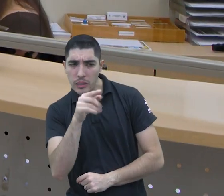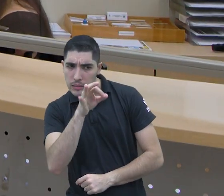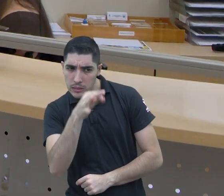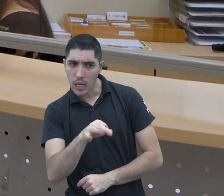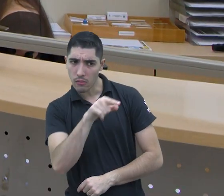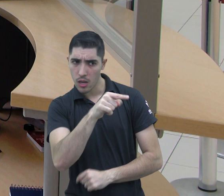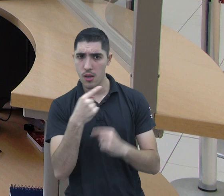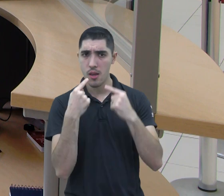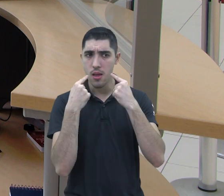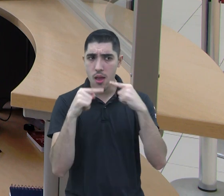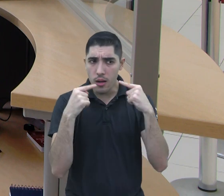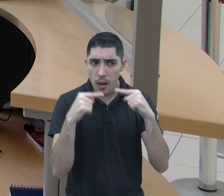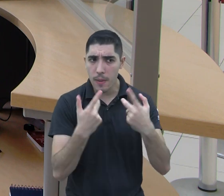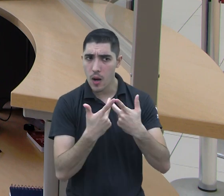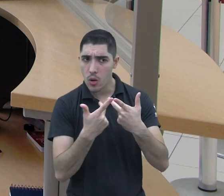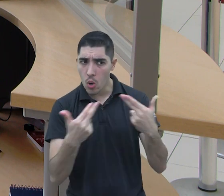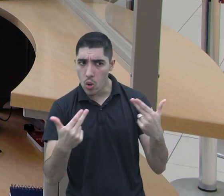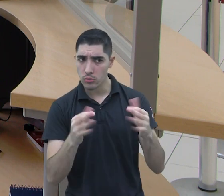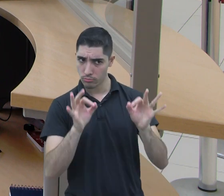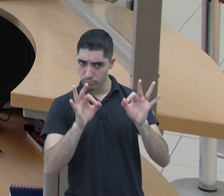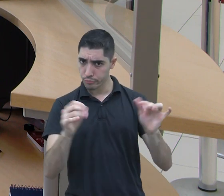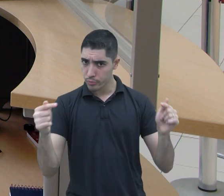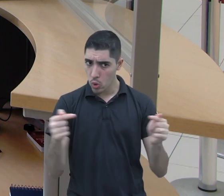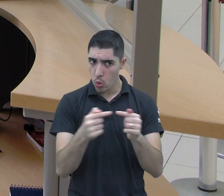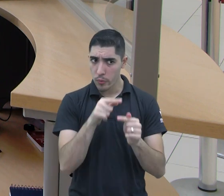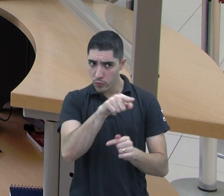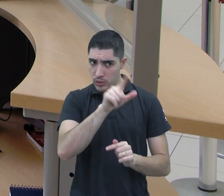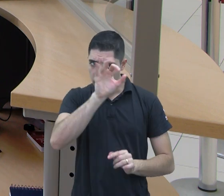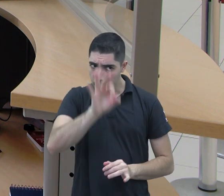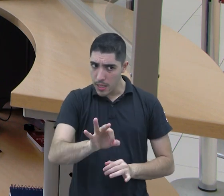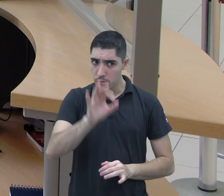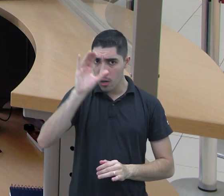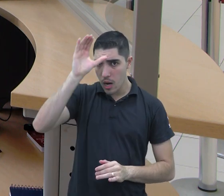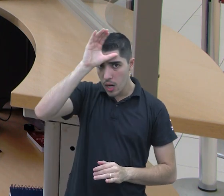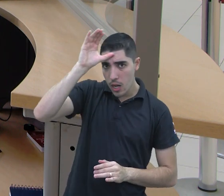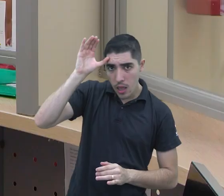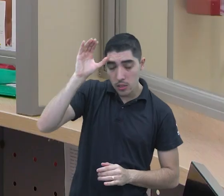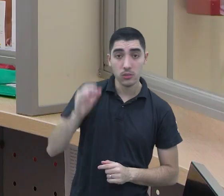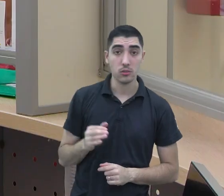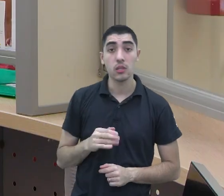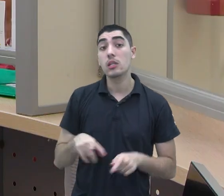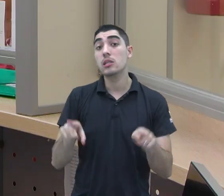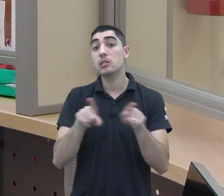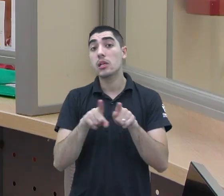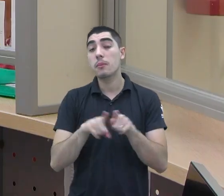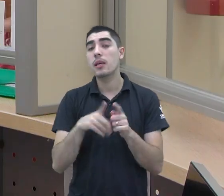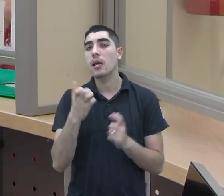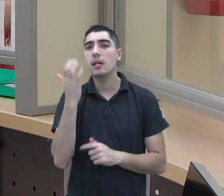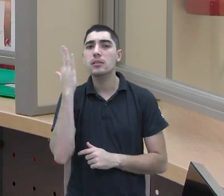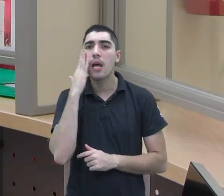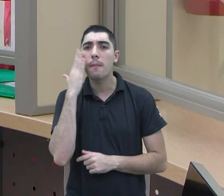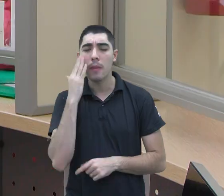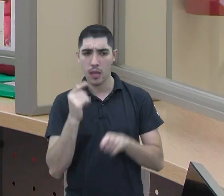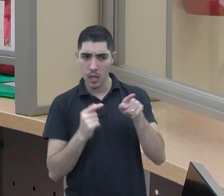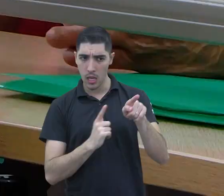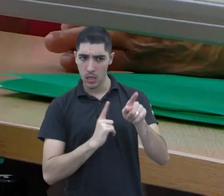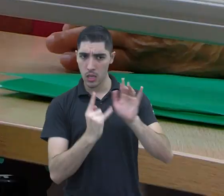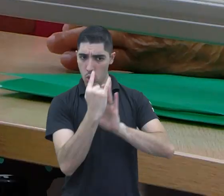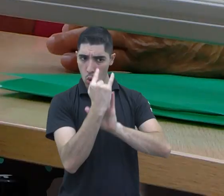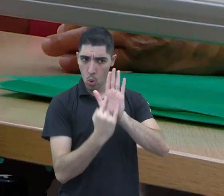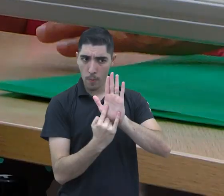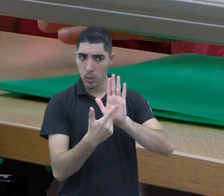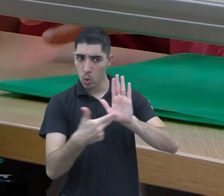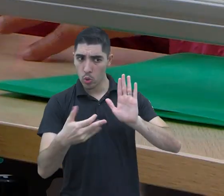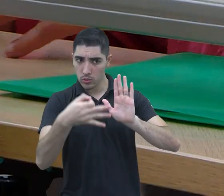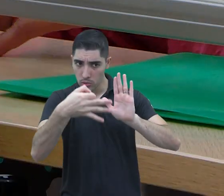ter certeza de que a reclamação configura uma relação de consumo. Além disso, é preciso saber se o consumidor está